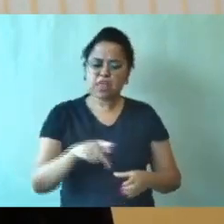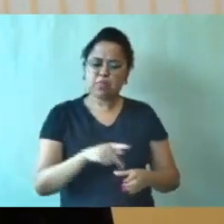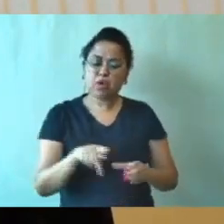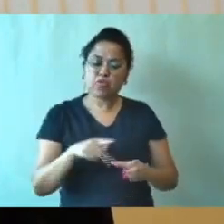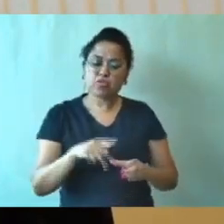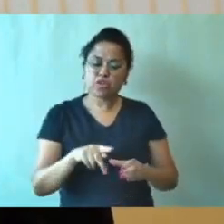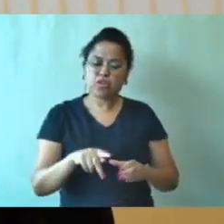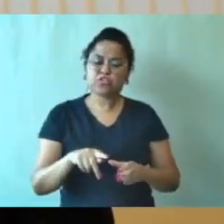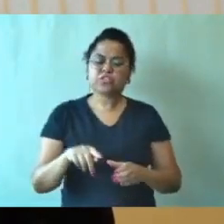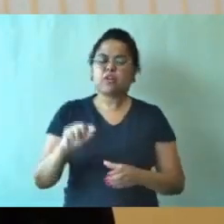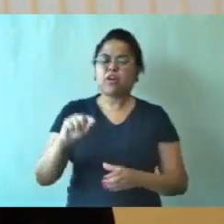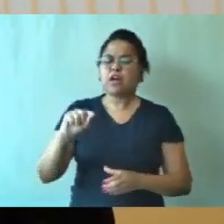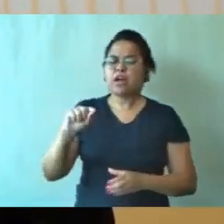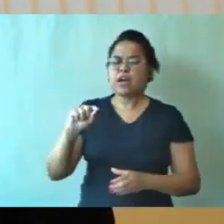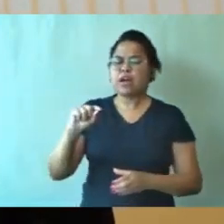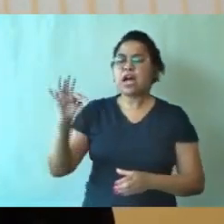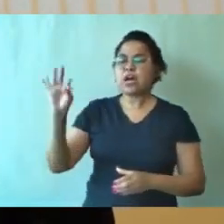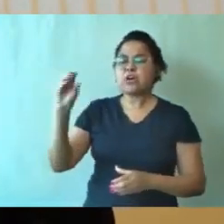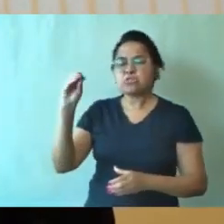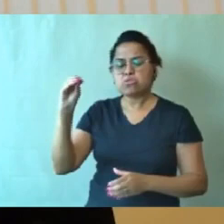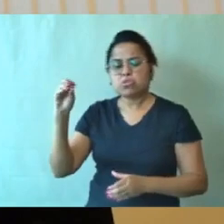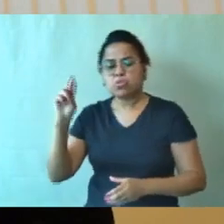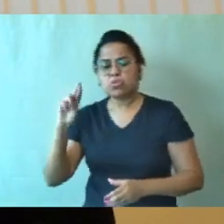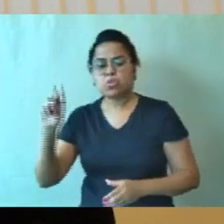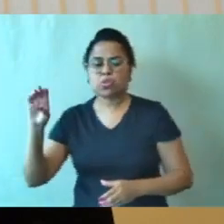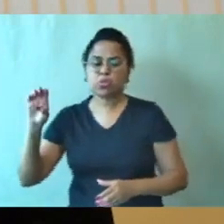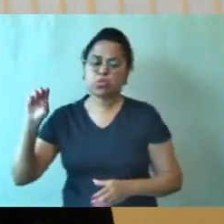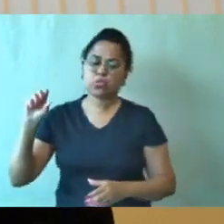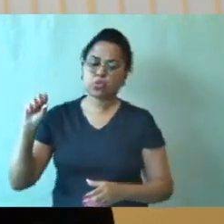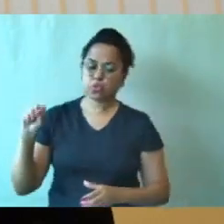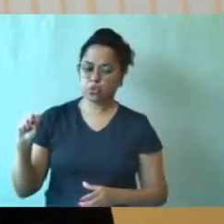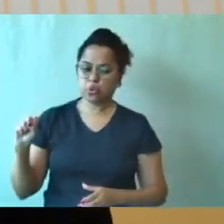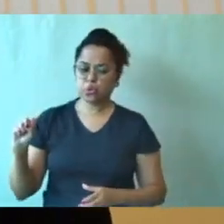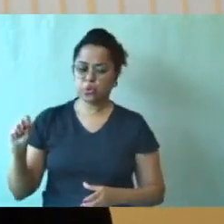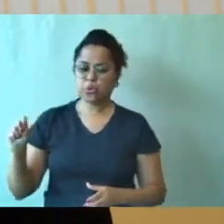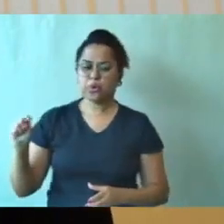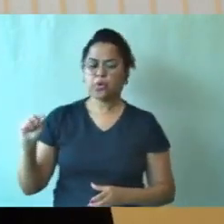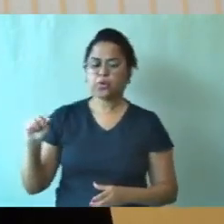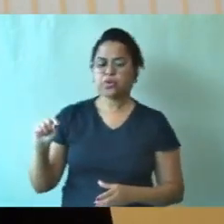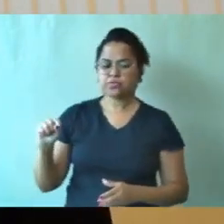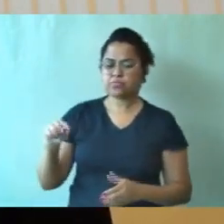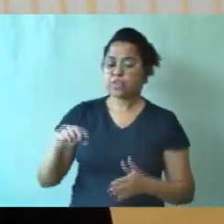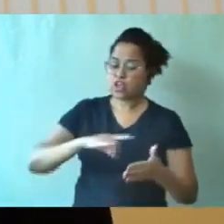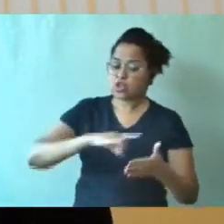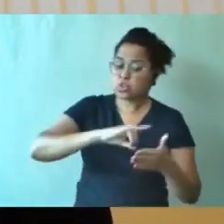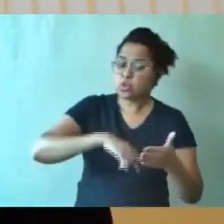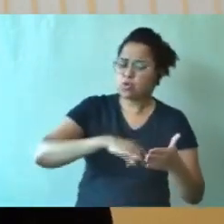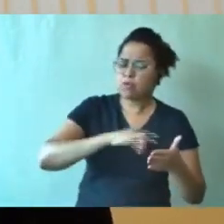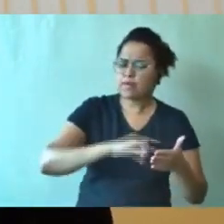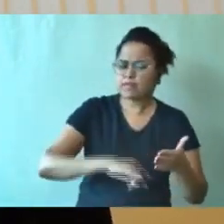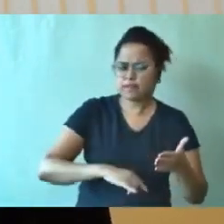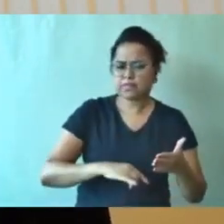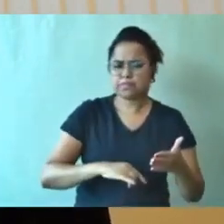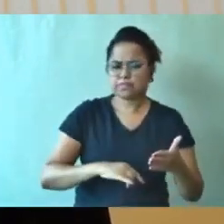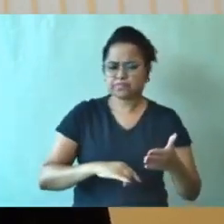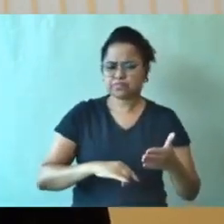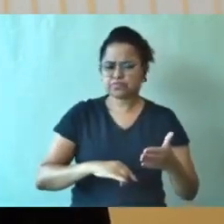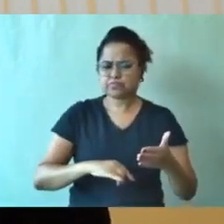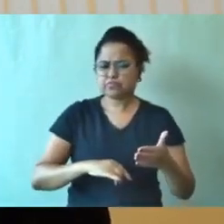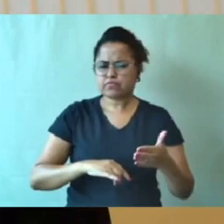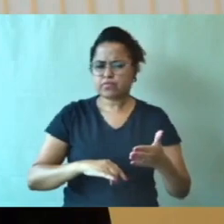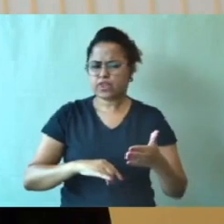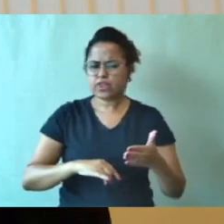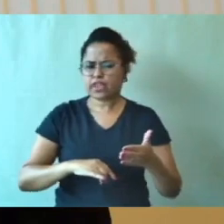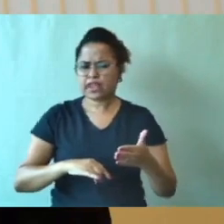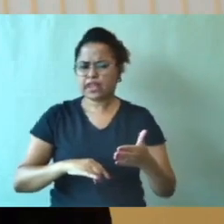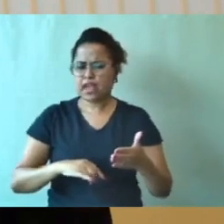que era operadora, ainda perante o poder público, assim, documental. É isso que nós queremos entender. Perante o